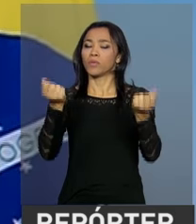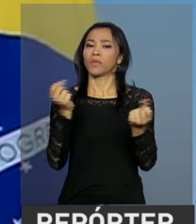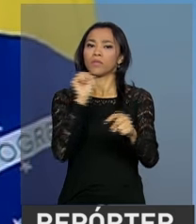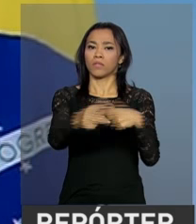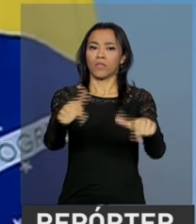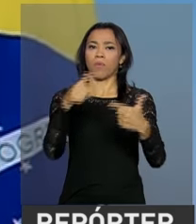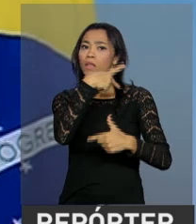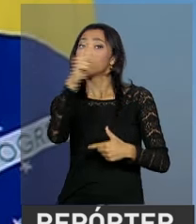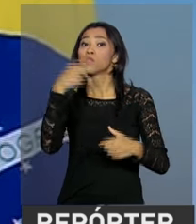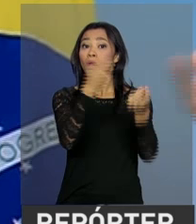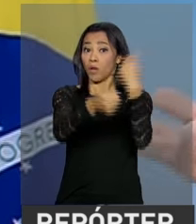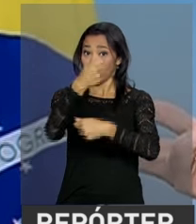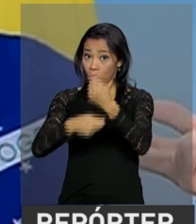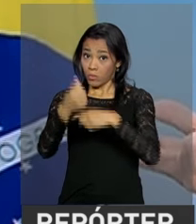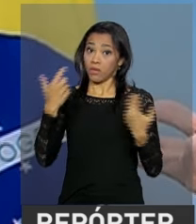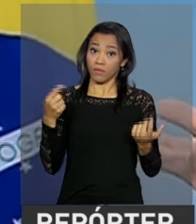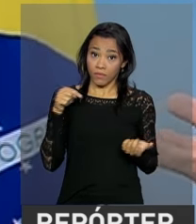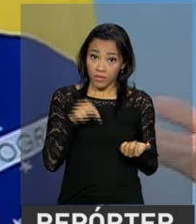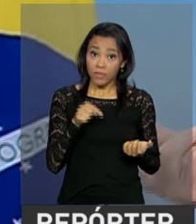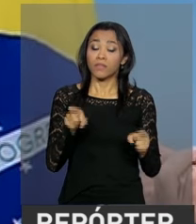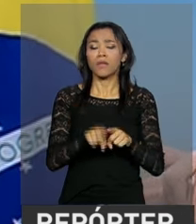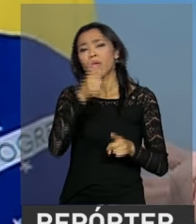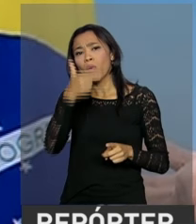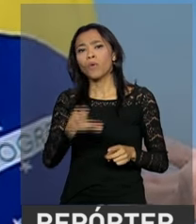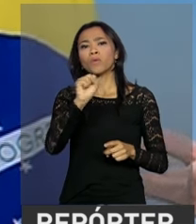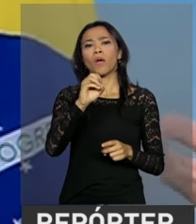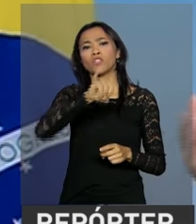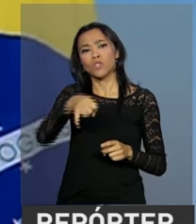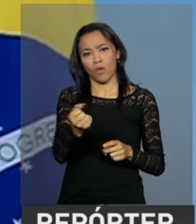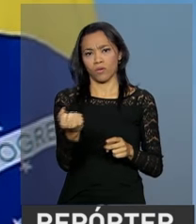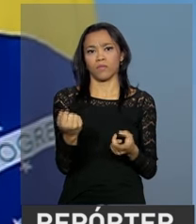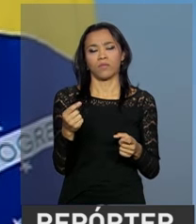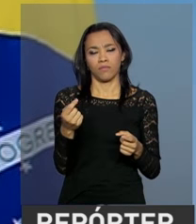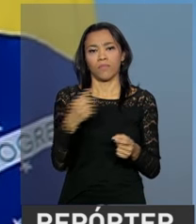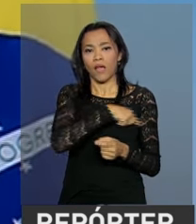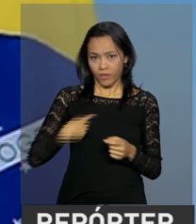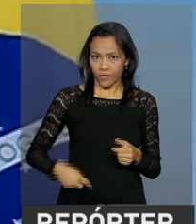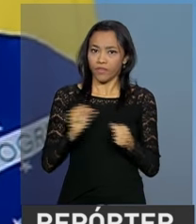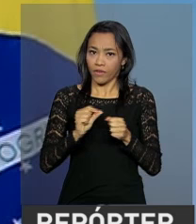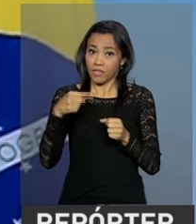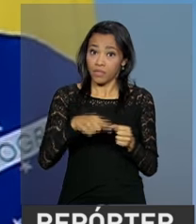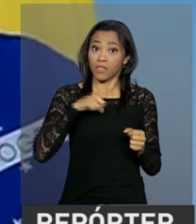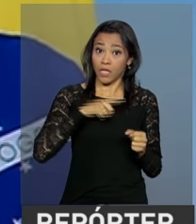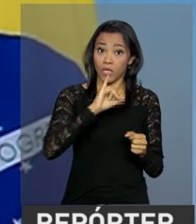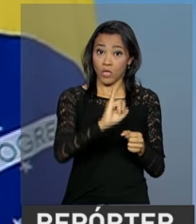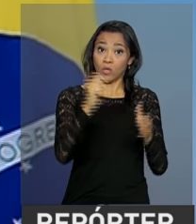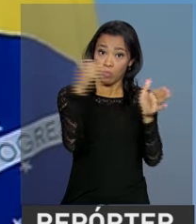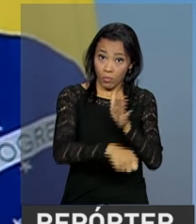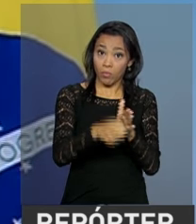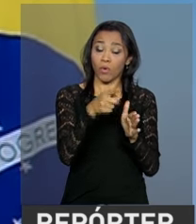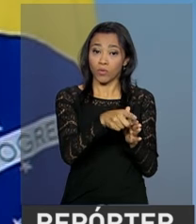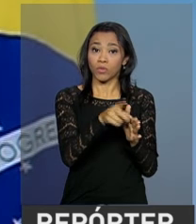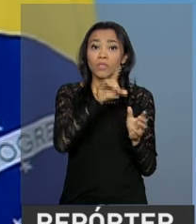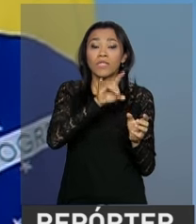economia. Tá certo? Isso é feito também com a soja. Inclusive a China faz isso, no sentido que tributa o farelo